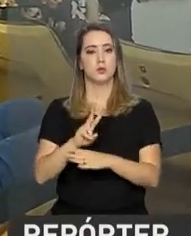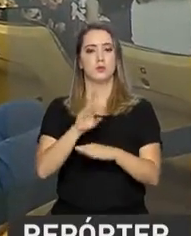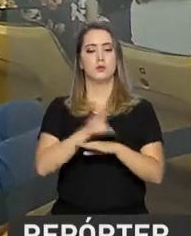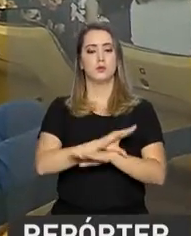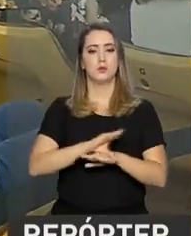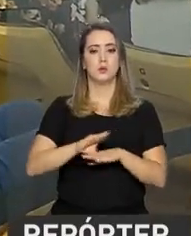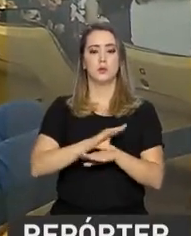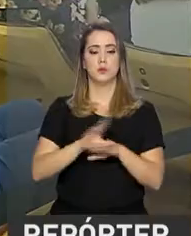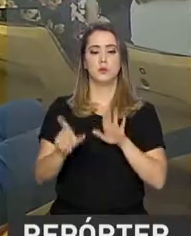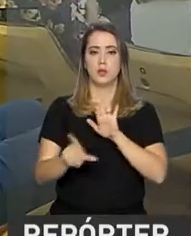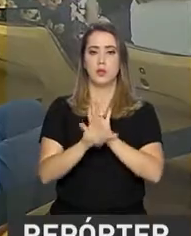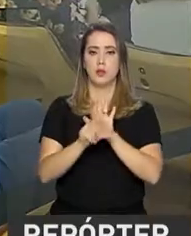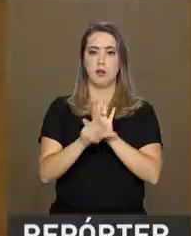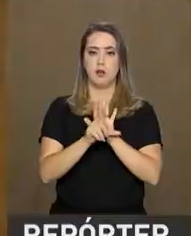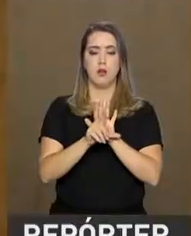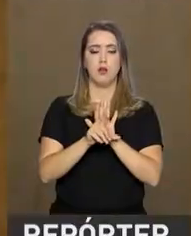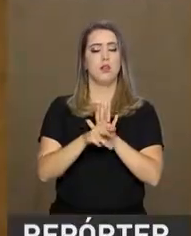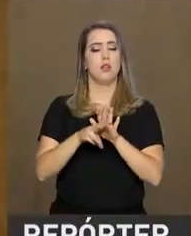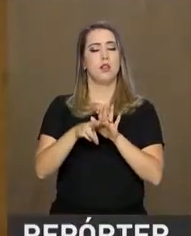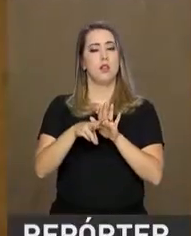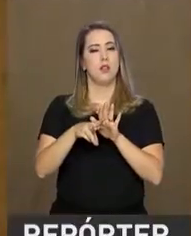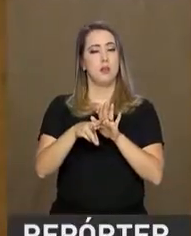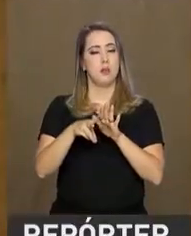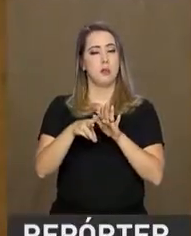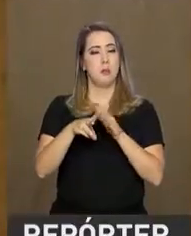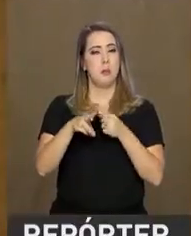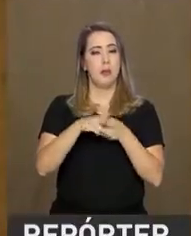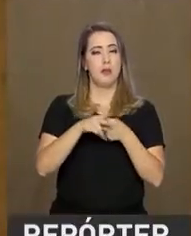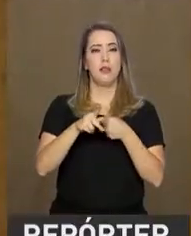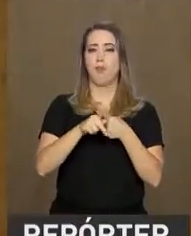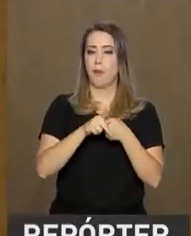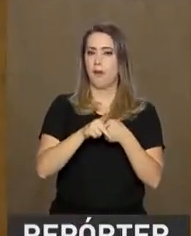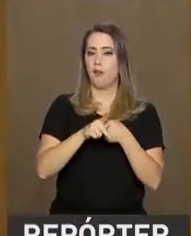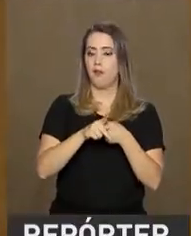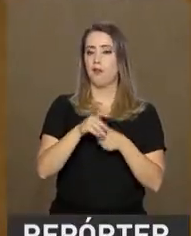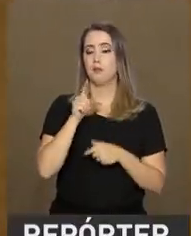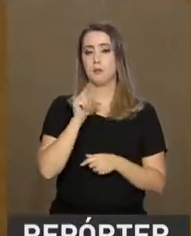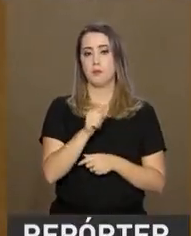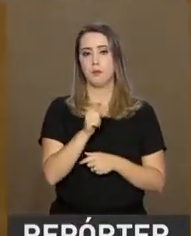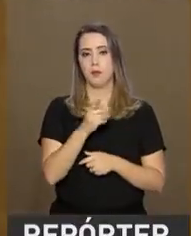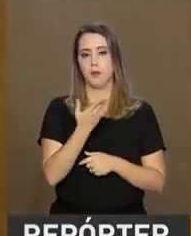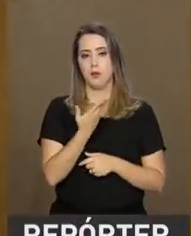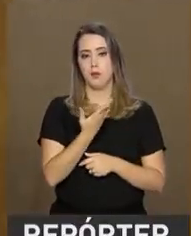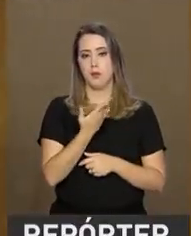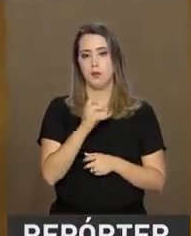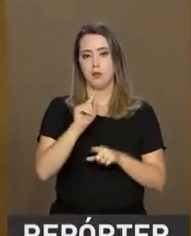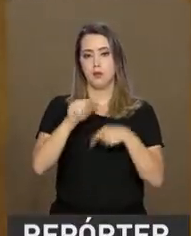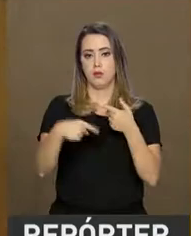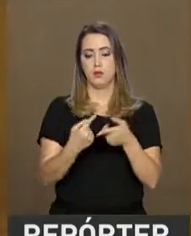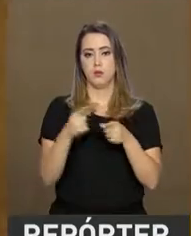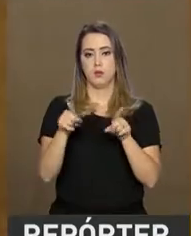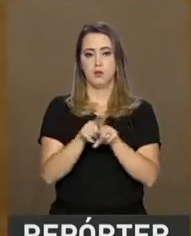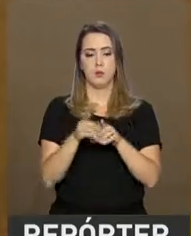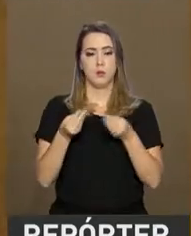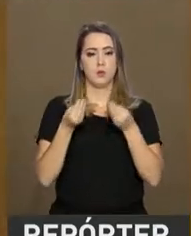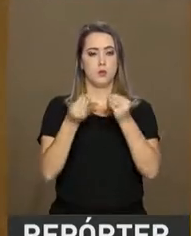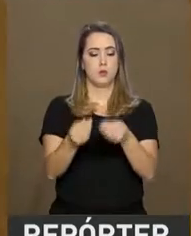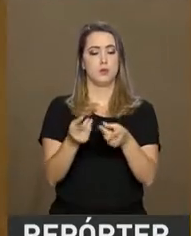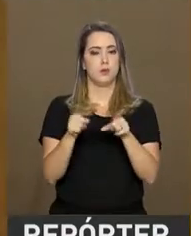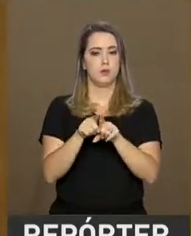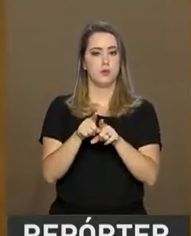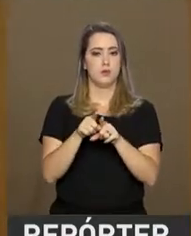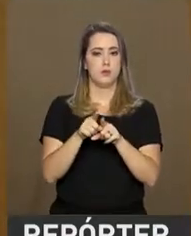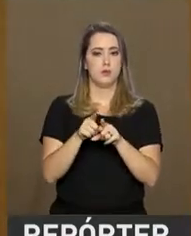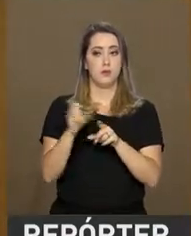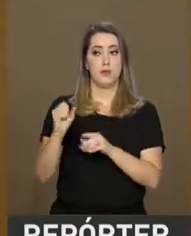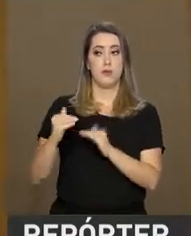da lei maria da penha e só em decorrência dessa nossa iniciativa é que vê o julgamento da corte suprema do país que finalmente